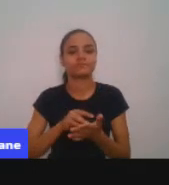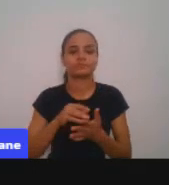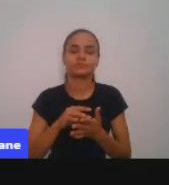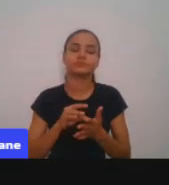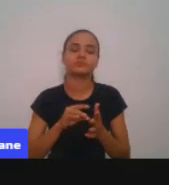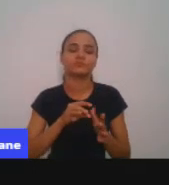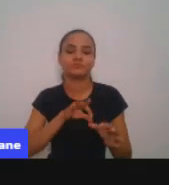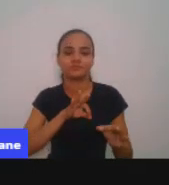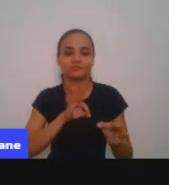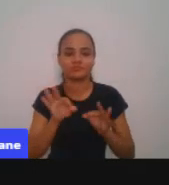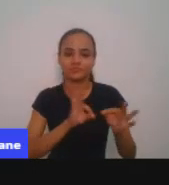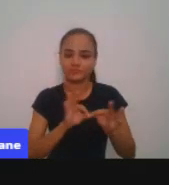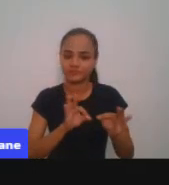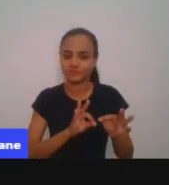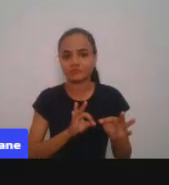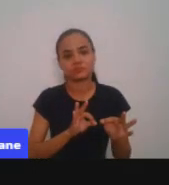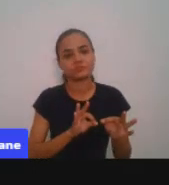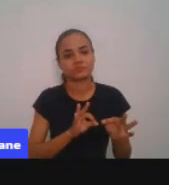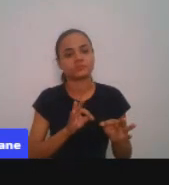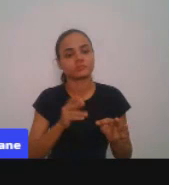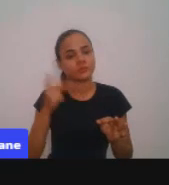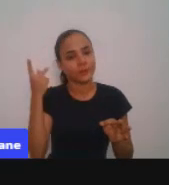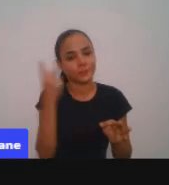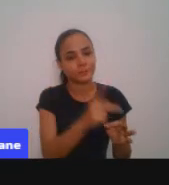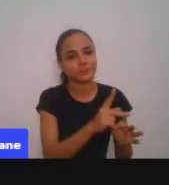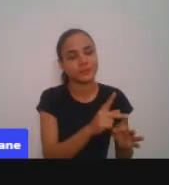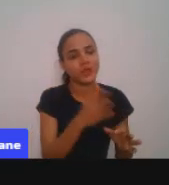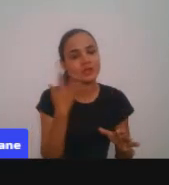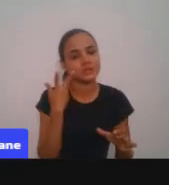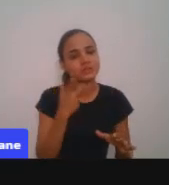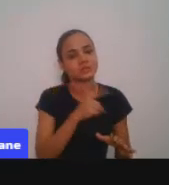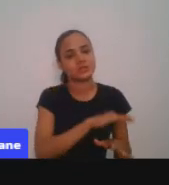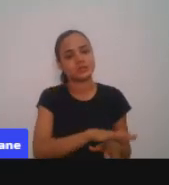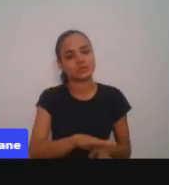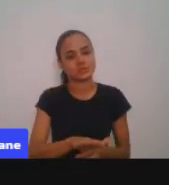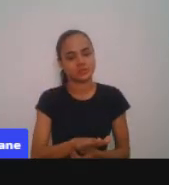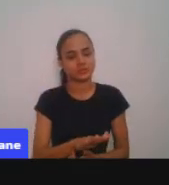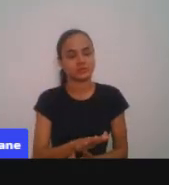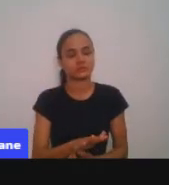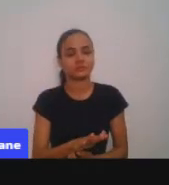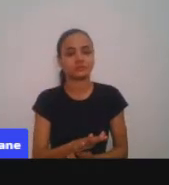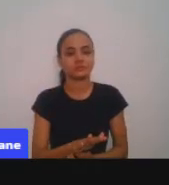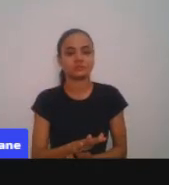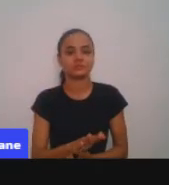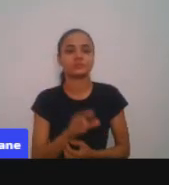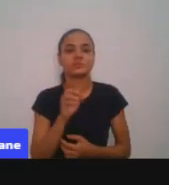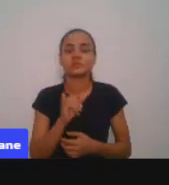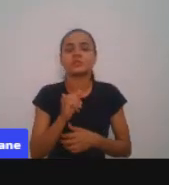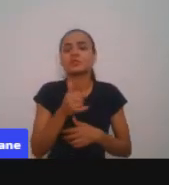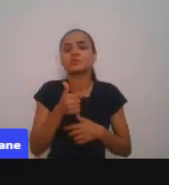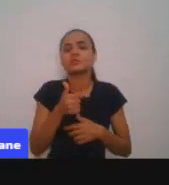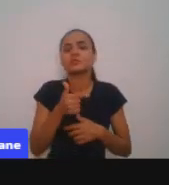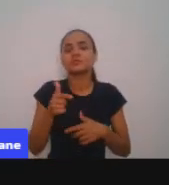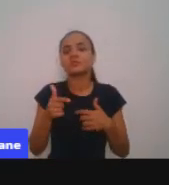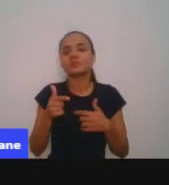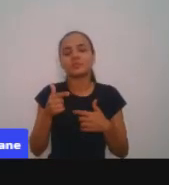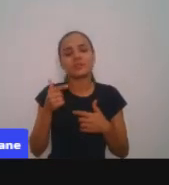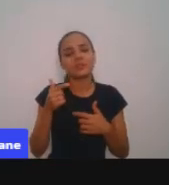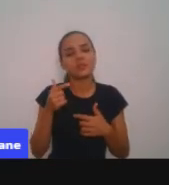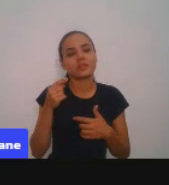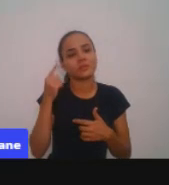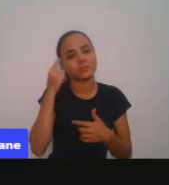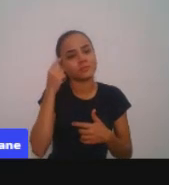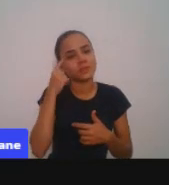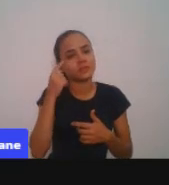Até porque quando a gente não pensa nessas atividades significativas, a gente tem essa imagem aqui, que é do Frato, né? E